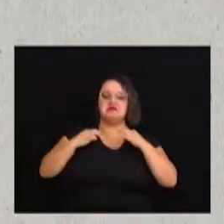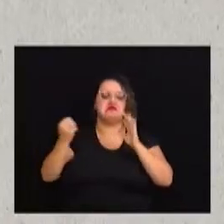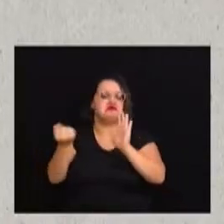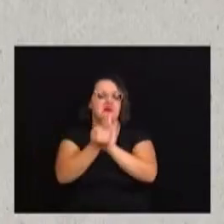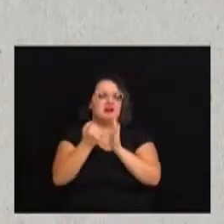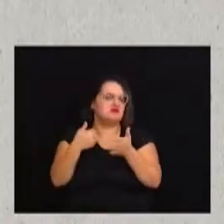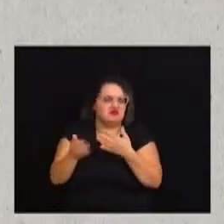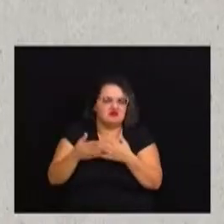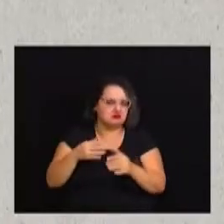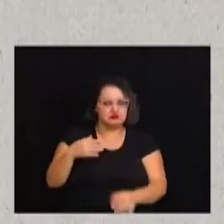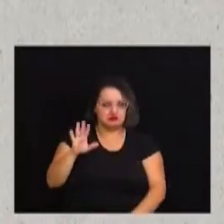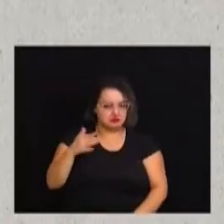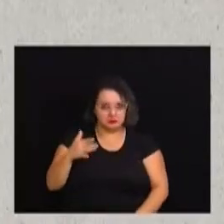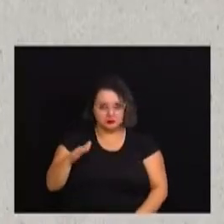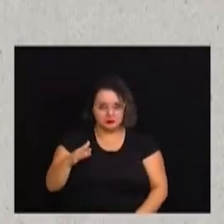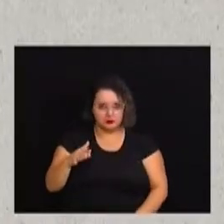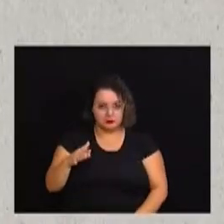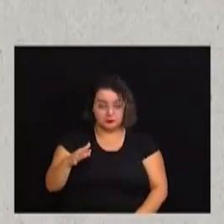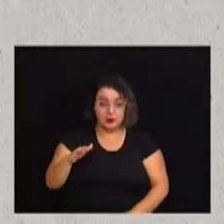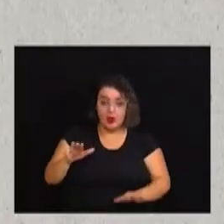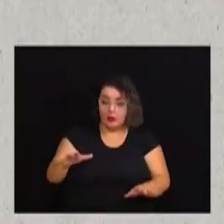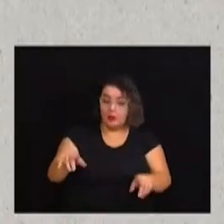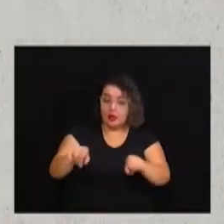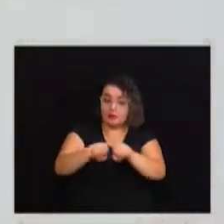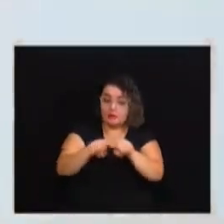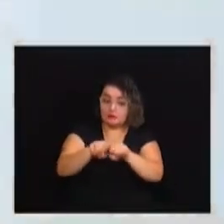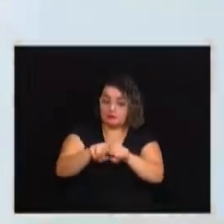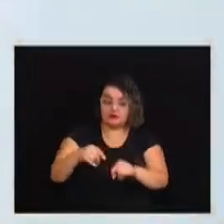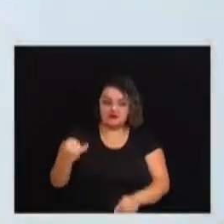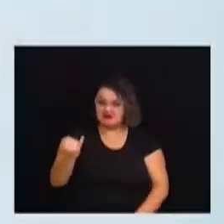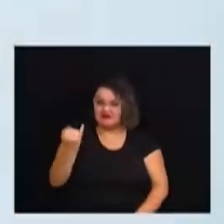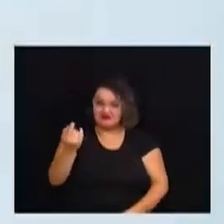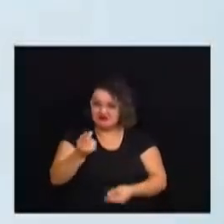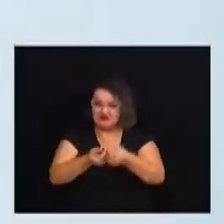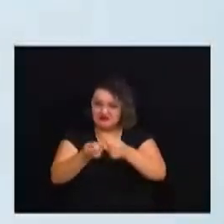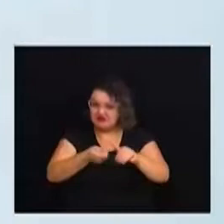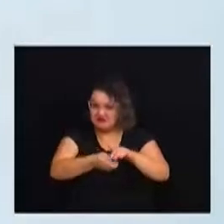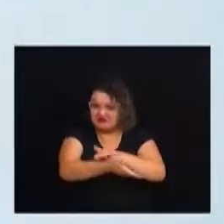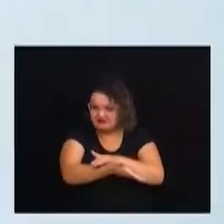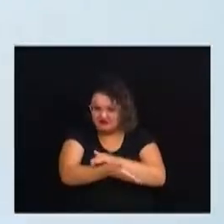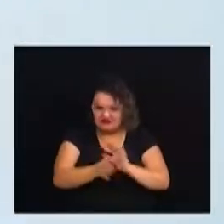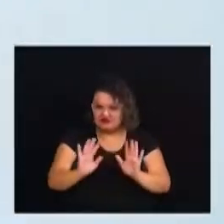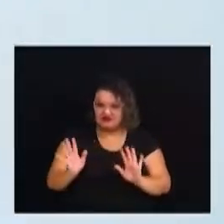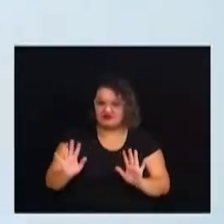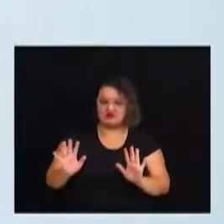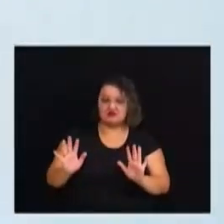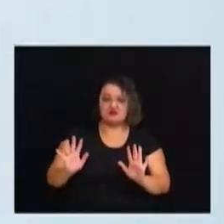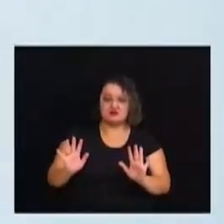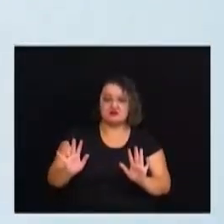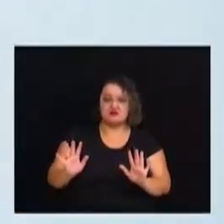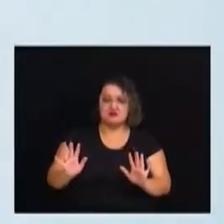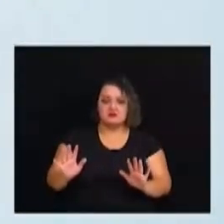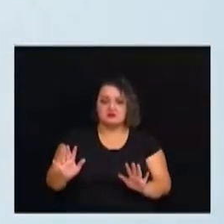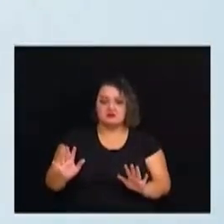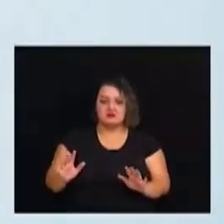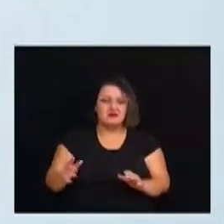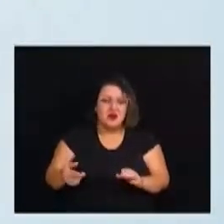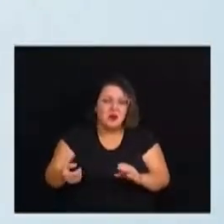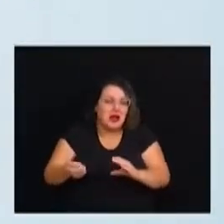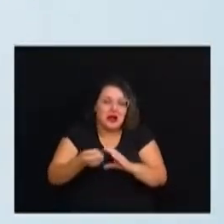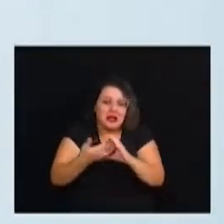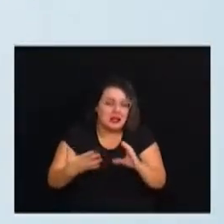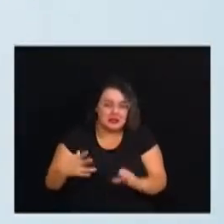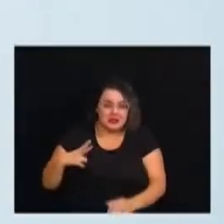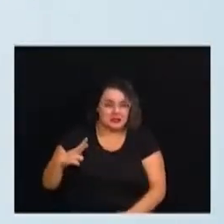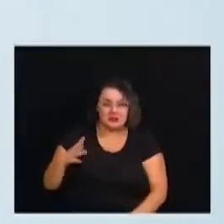de marcas, ele não se importa muito com isso, mas ele também não se importa muito em guardar o dinheiro. Isso não são